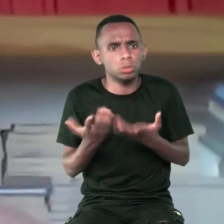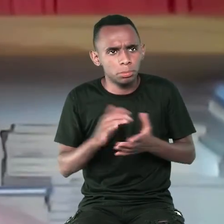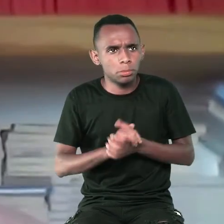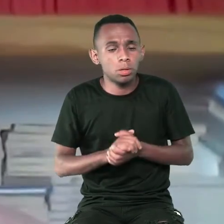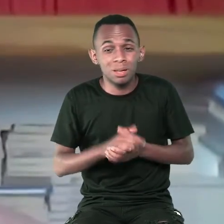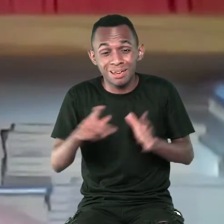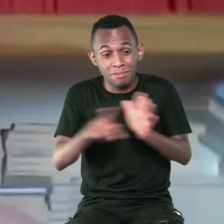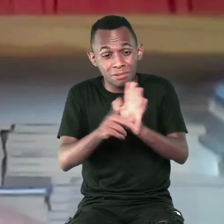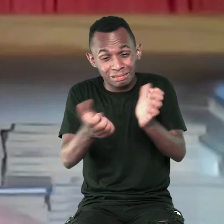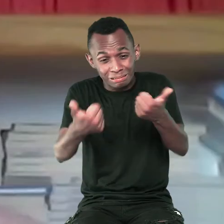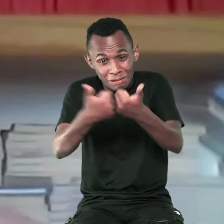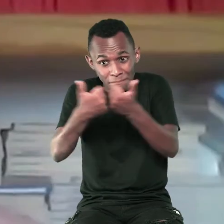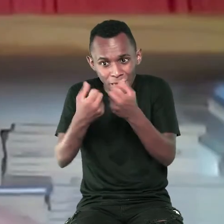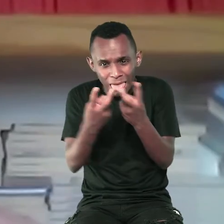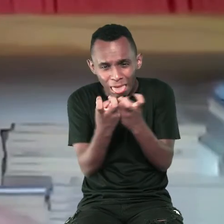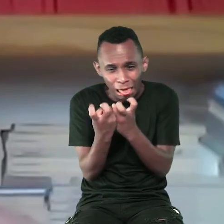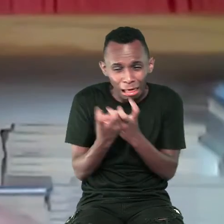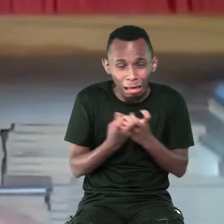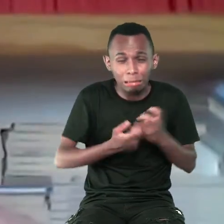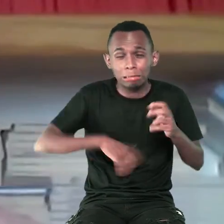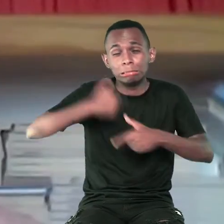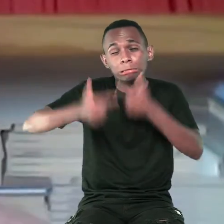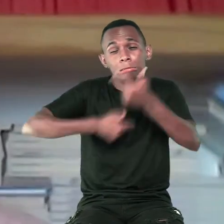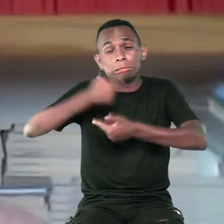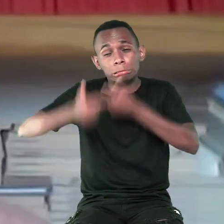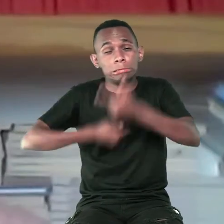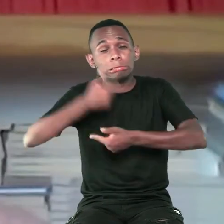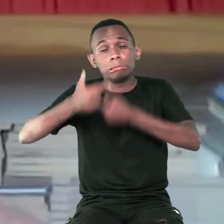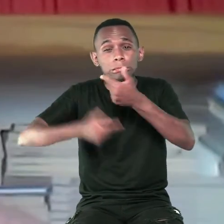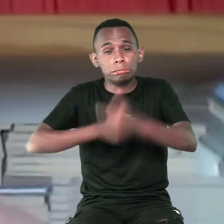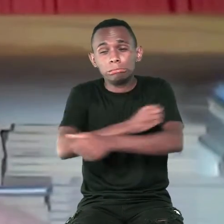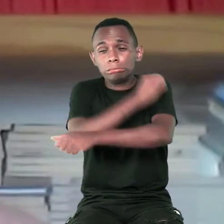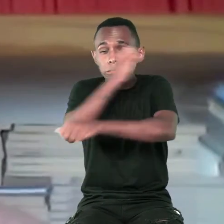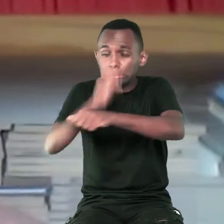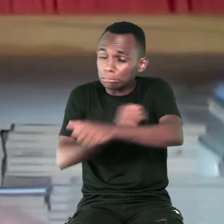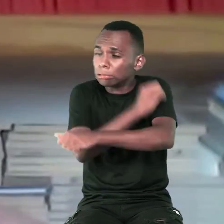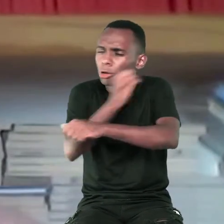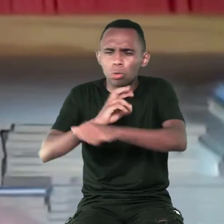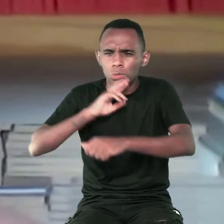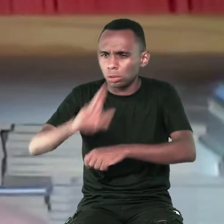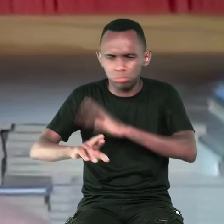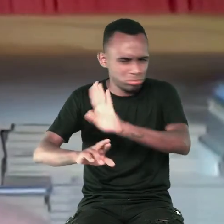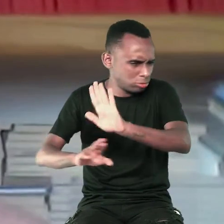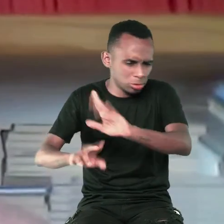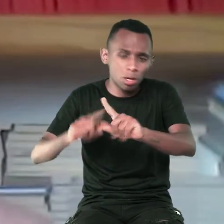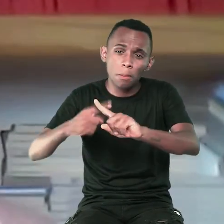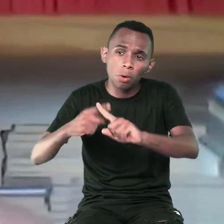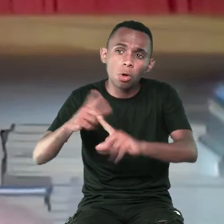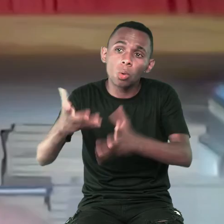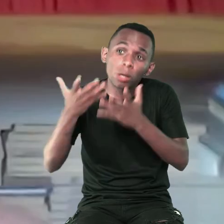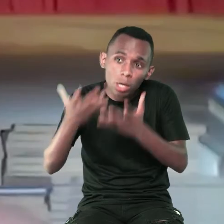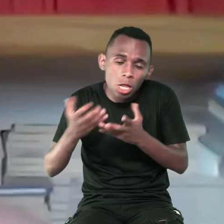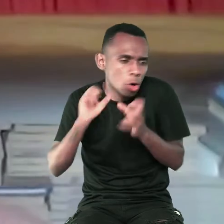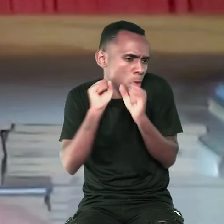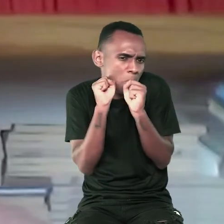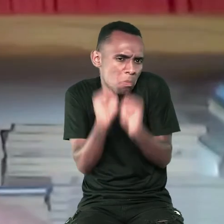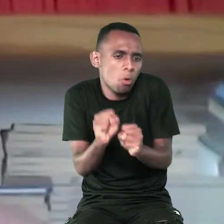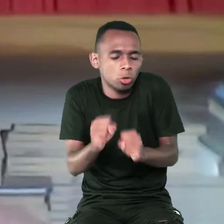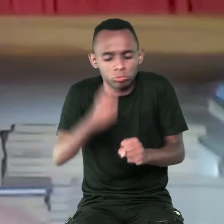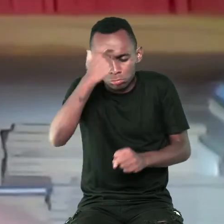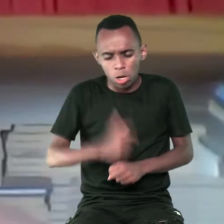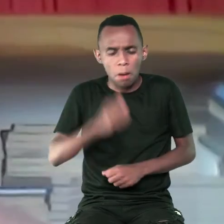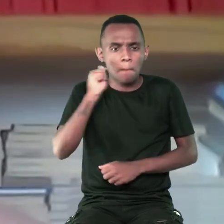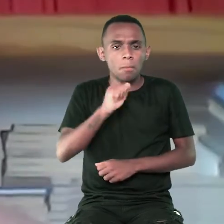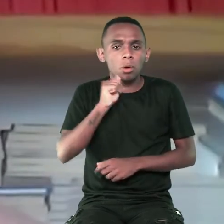perto da mineradora onde trabalhava de sol a sol, como dizia. E eu não respondi, sabe? Eu queria mostrar a ele que podia sim ser uma espécie de mulher